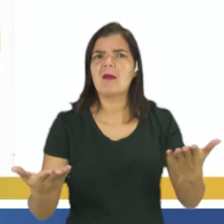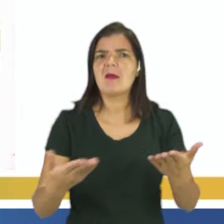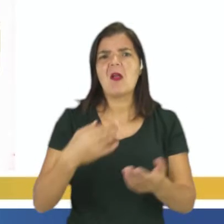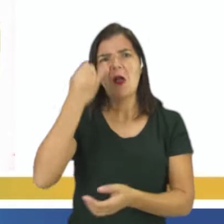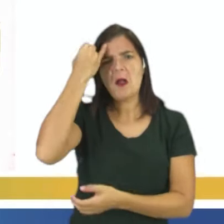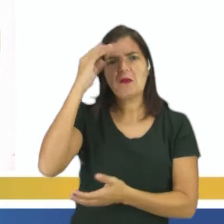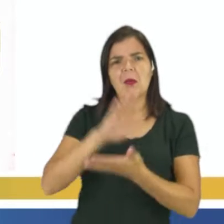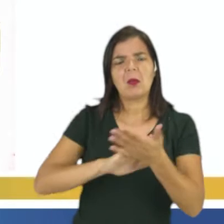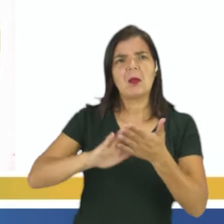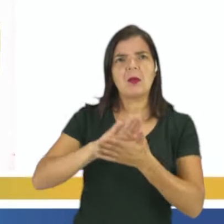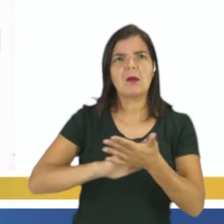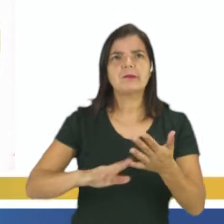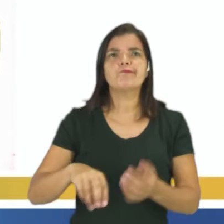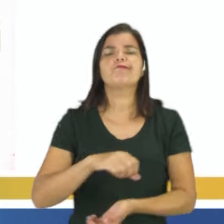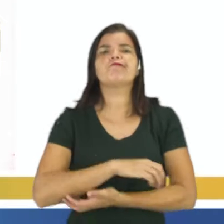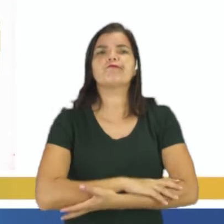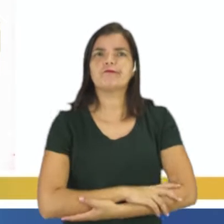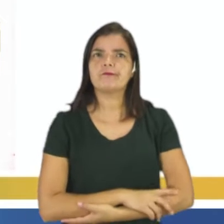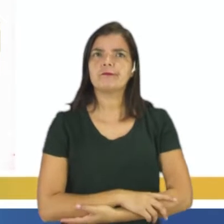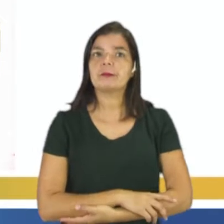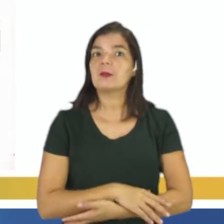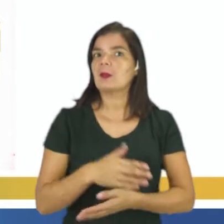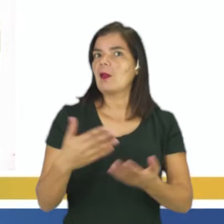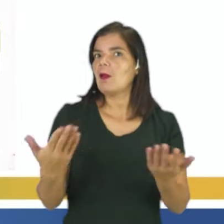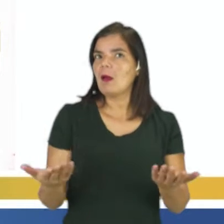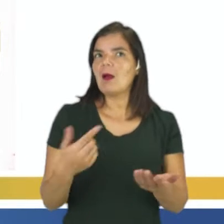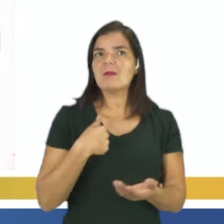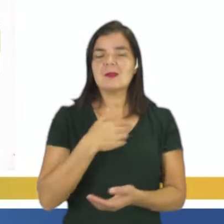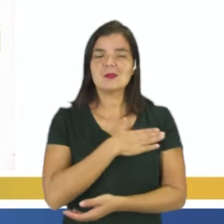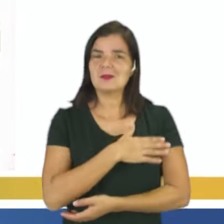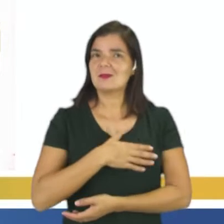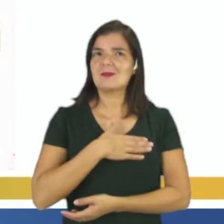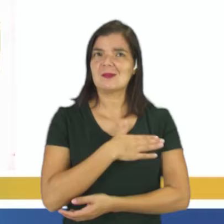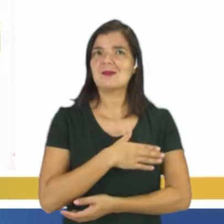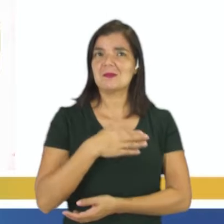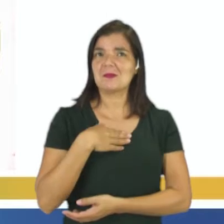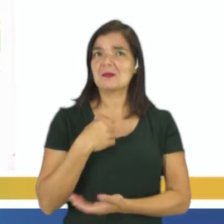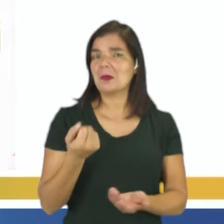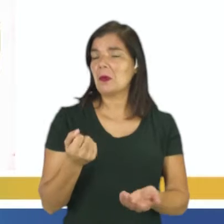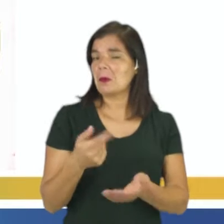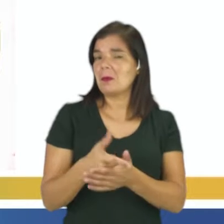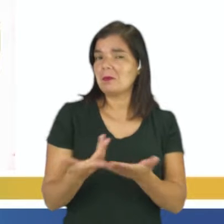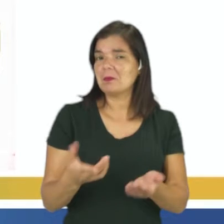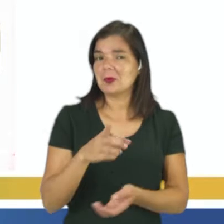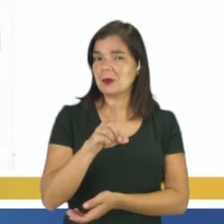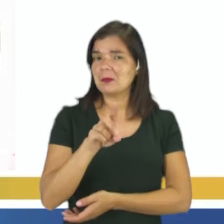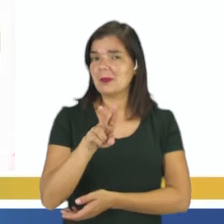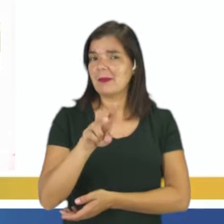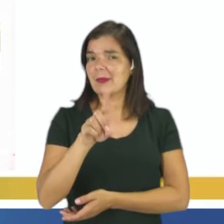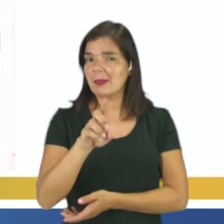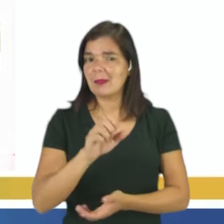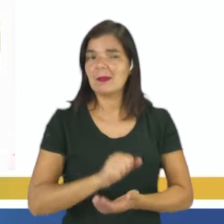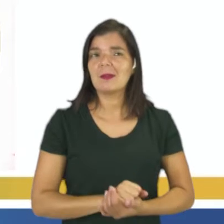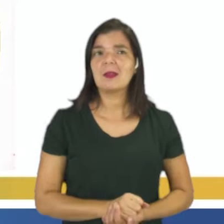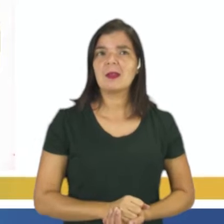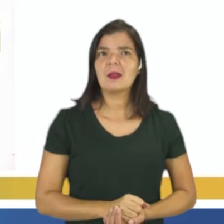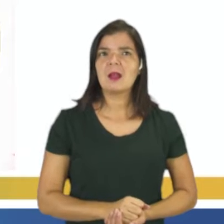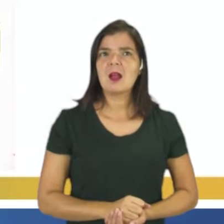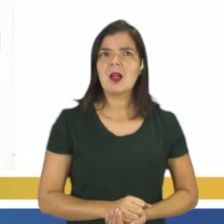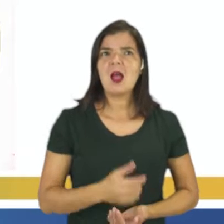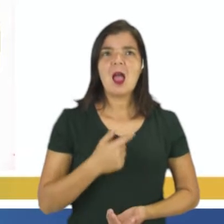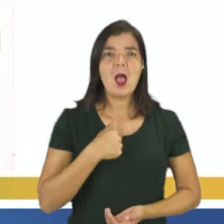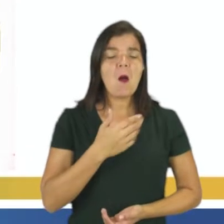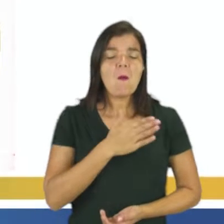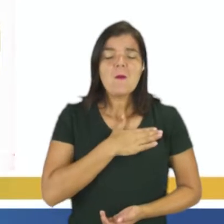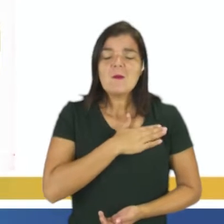criatividade nenhuma. Ah, mas eu gosto, até comprei o DVD. É o meu